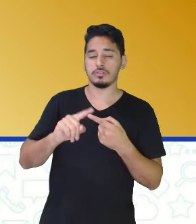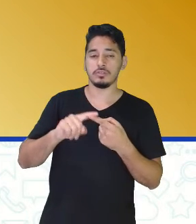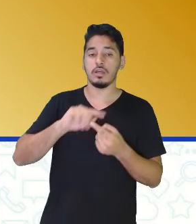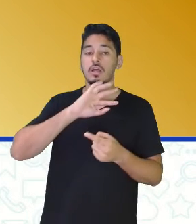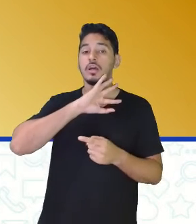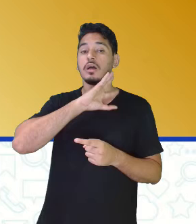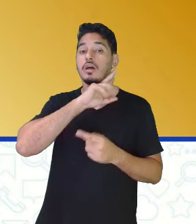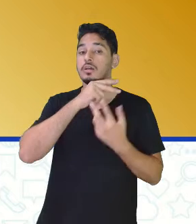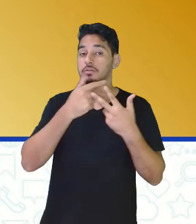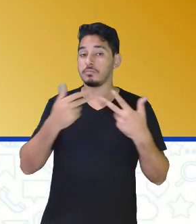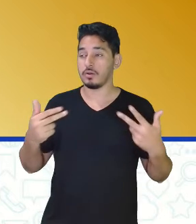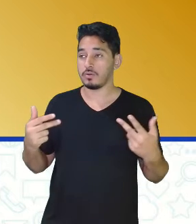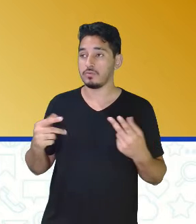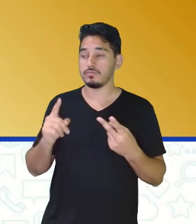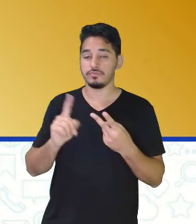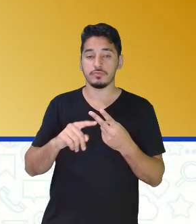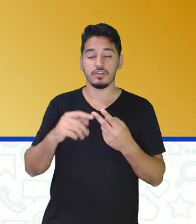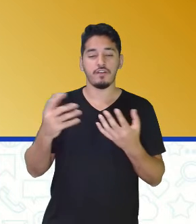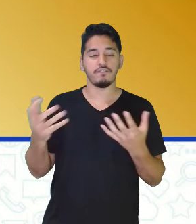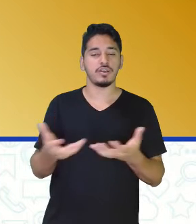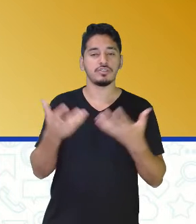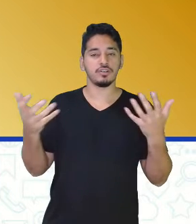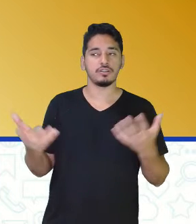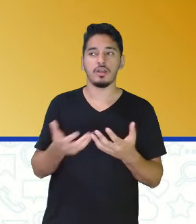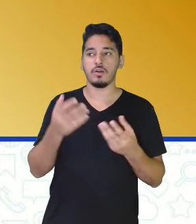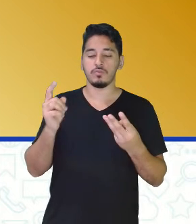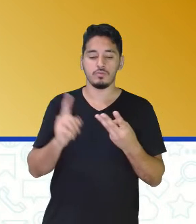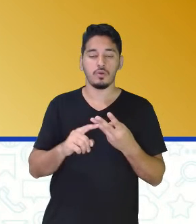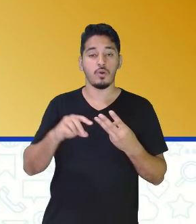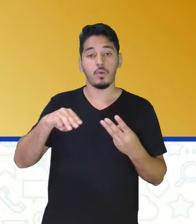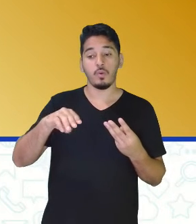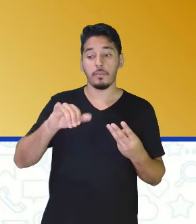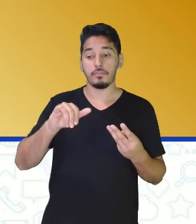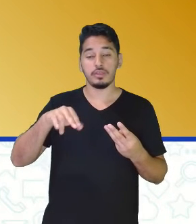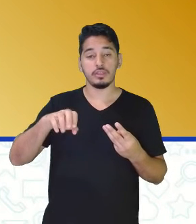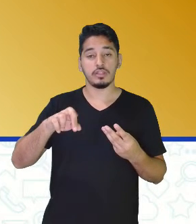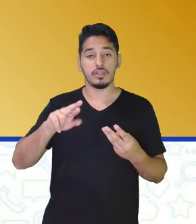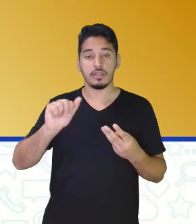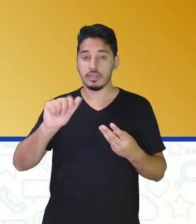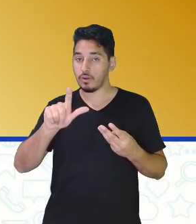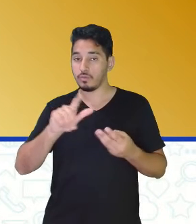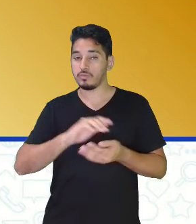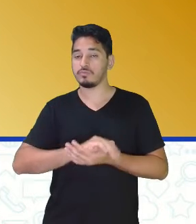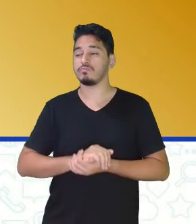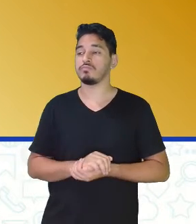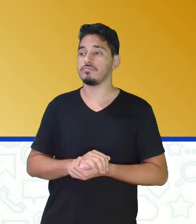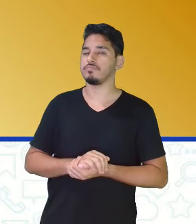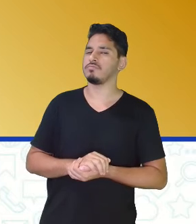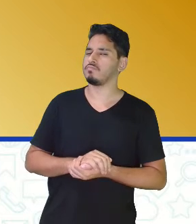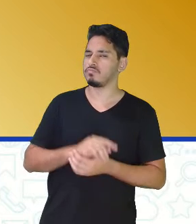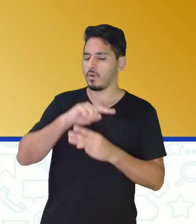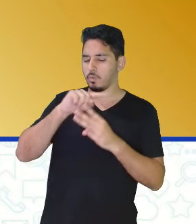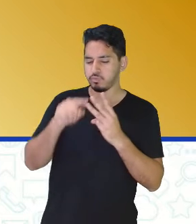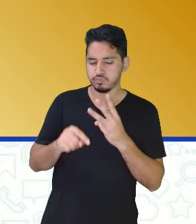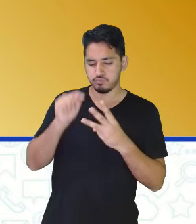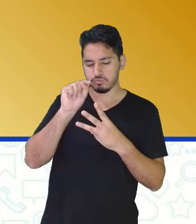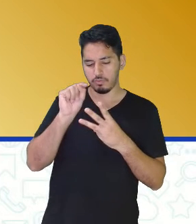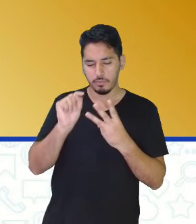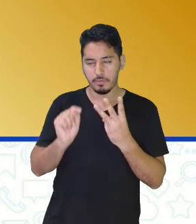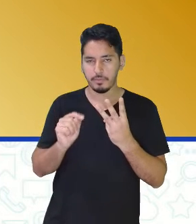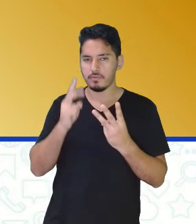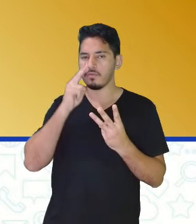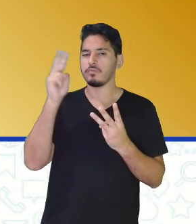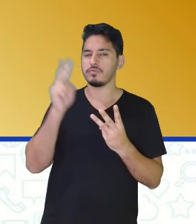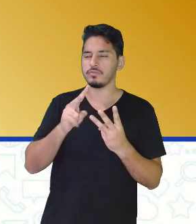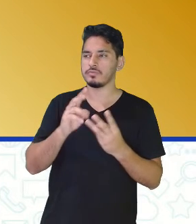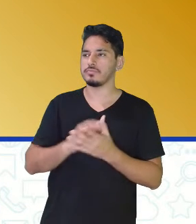origem animal, de origem vegetal ou de origem mineral. Vamos lá? Ver cada um desses, né?